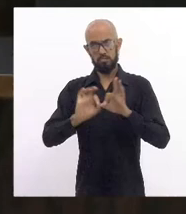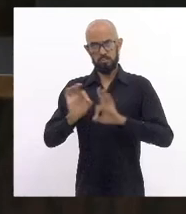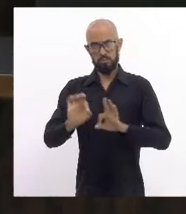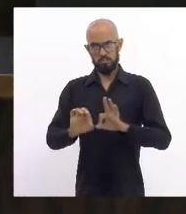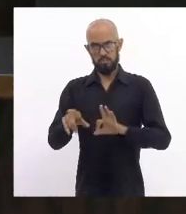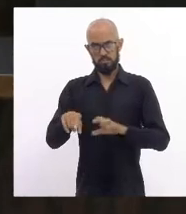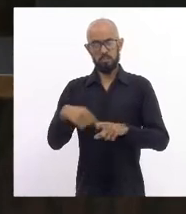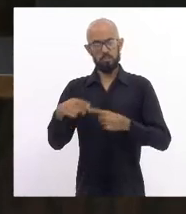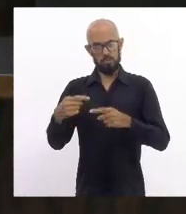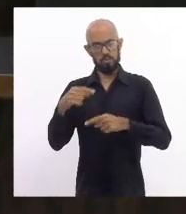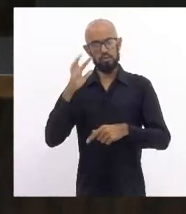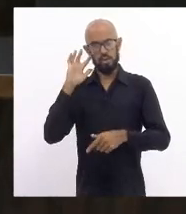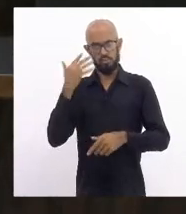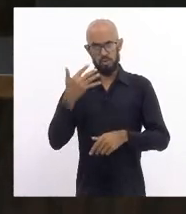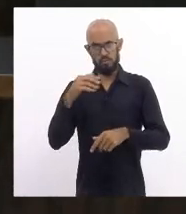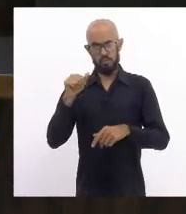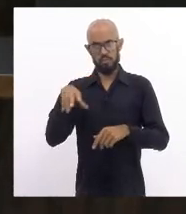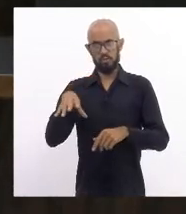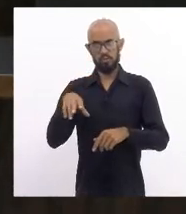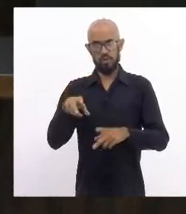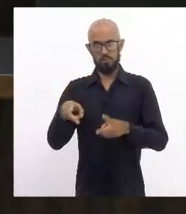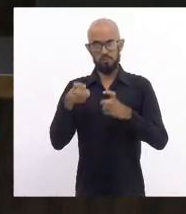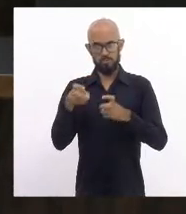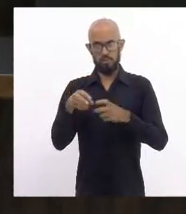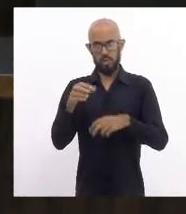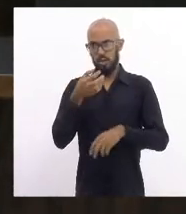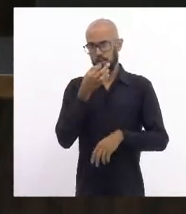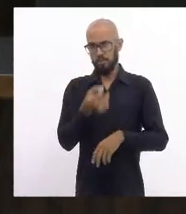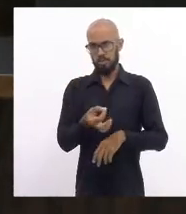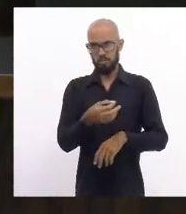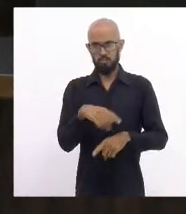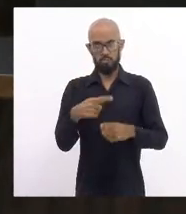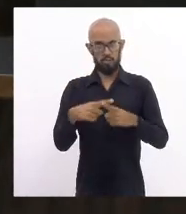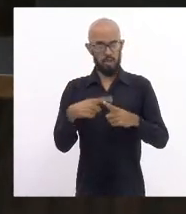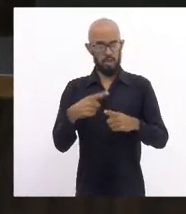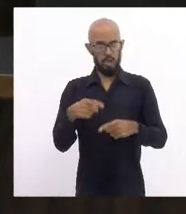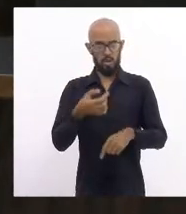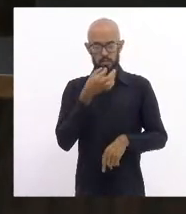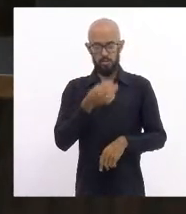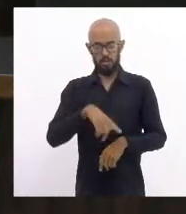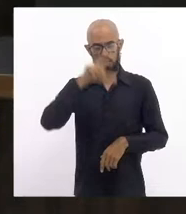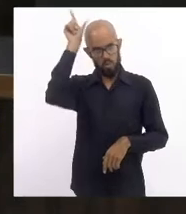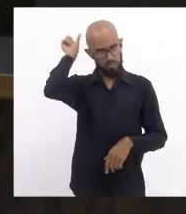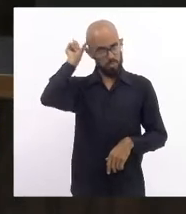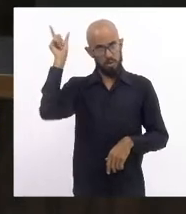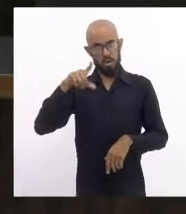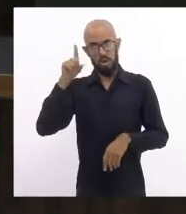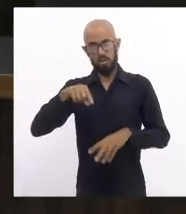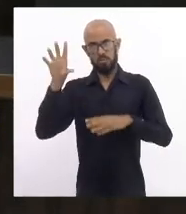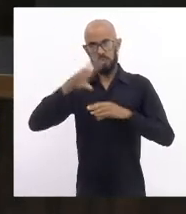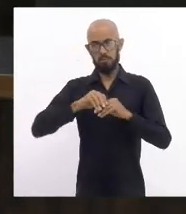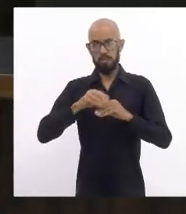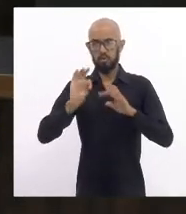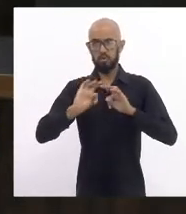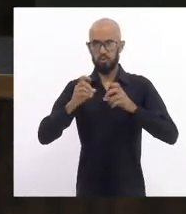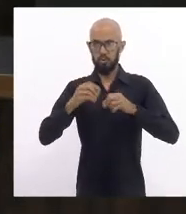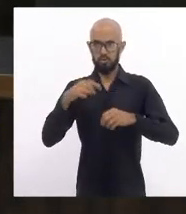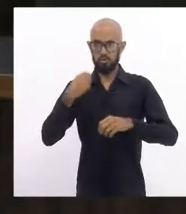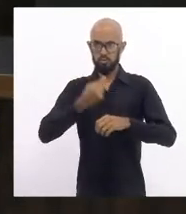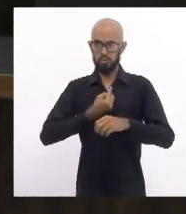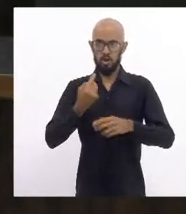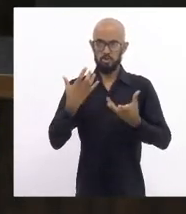não. Mas vamos ouvir a todos que a colocação do deputado Luiz Paulo reforça o que todos nós pensamos, que o tema